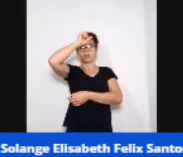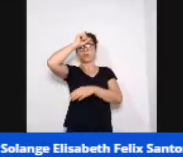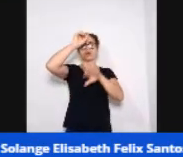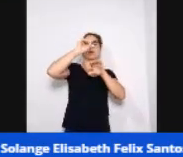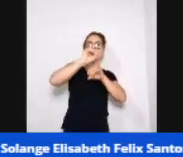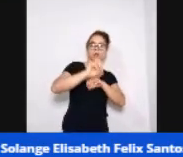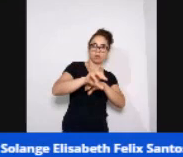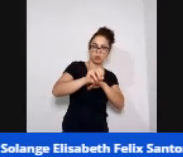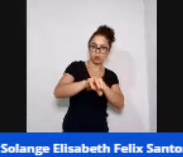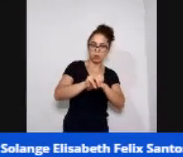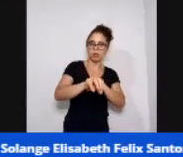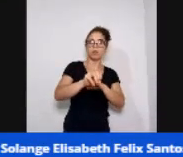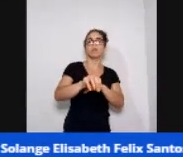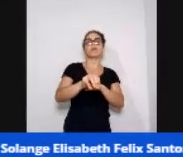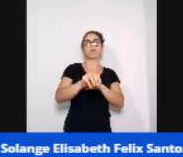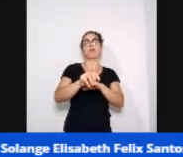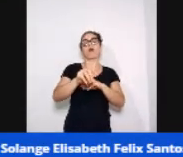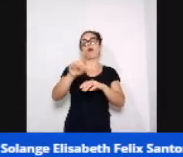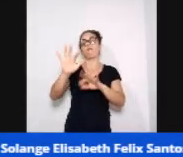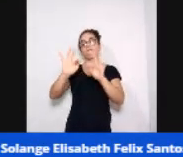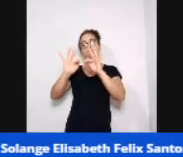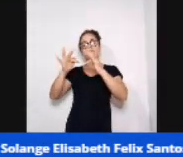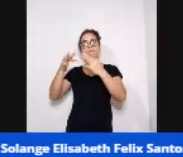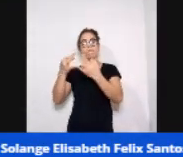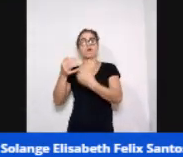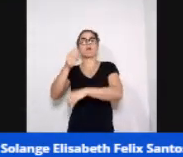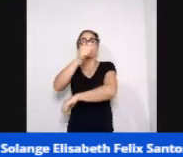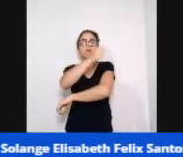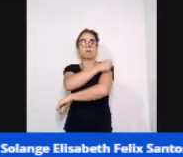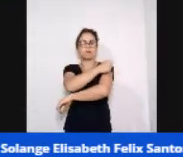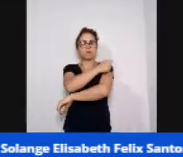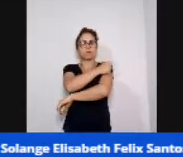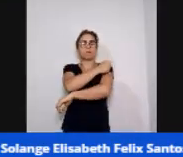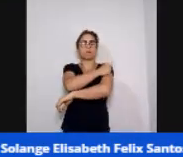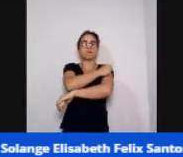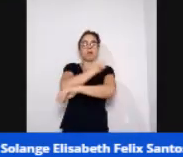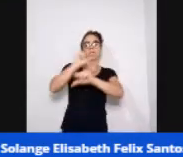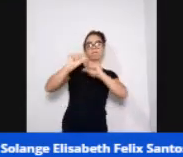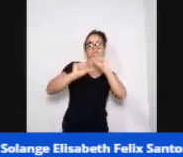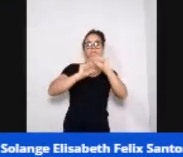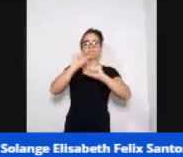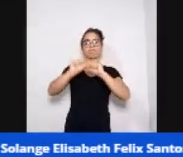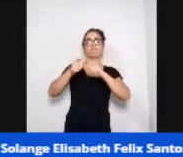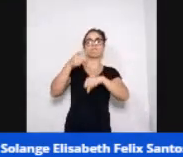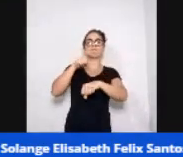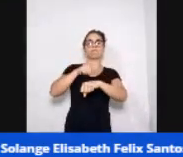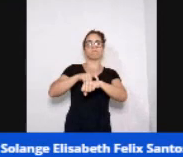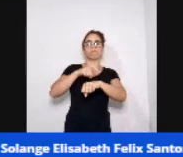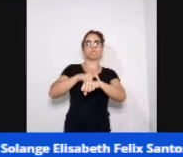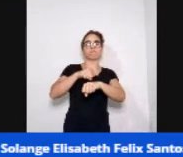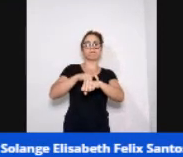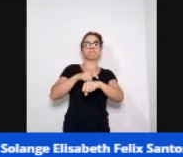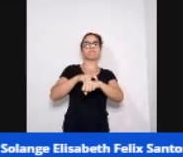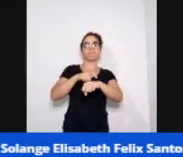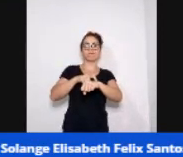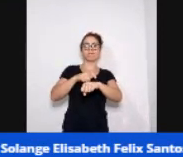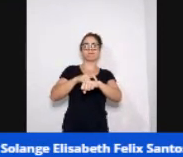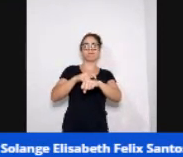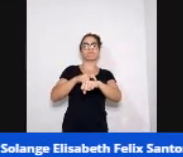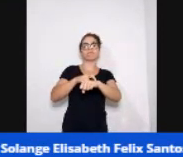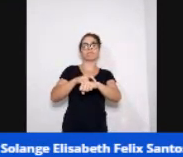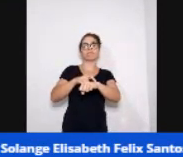alunos e famílias. E transformar esse momento para propor os aprofundamentos em